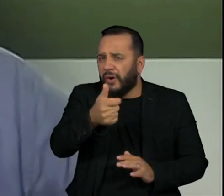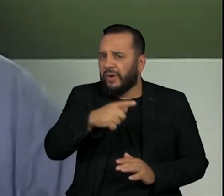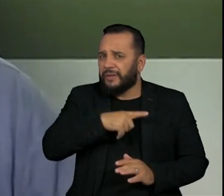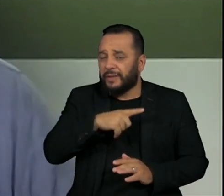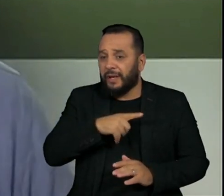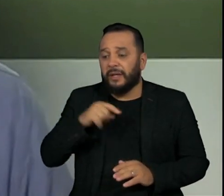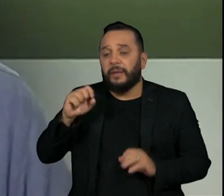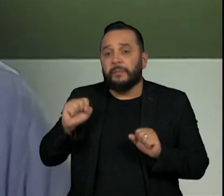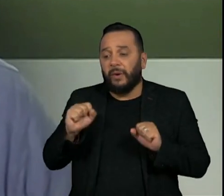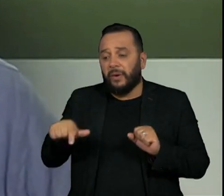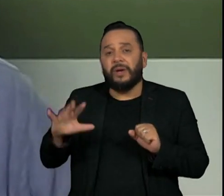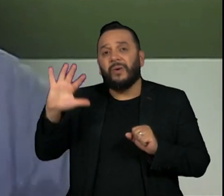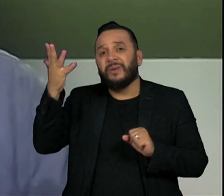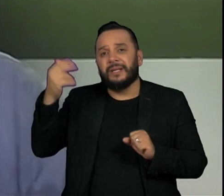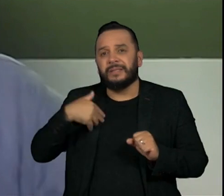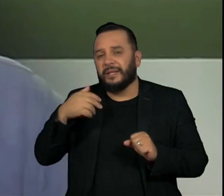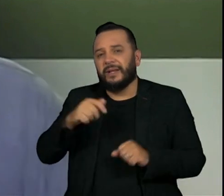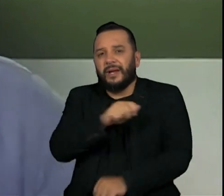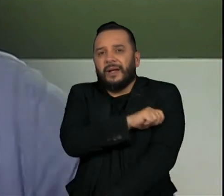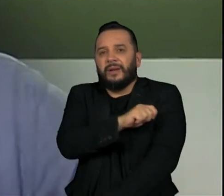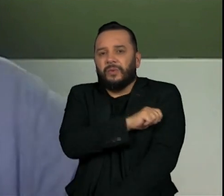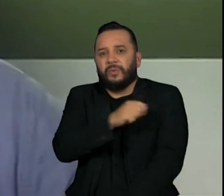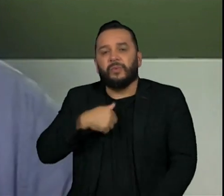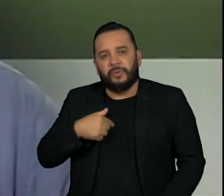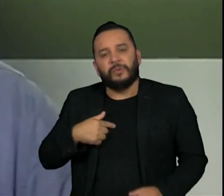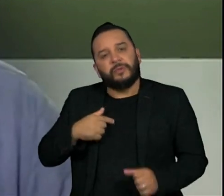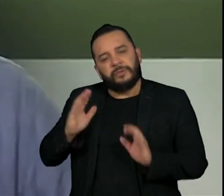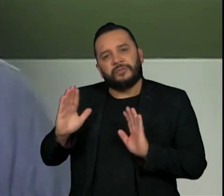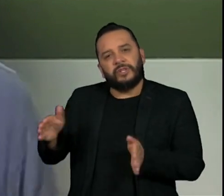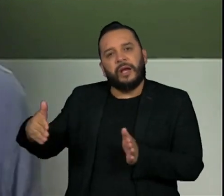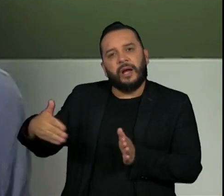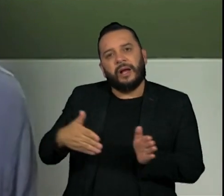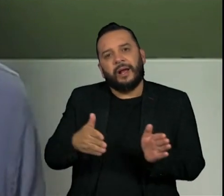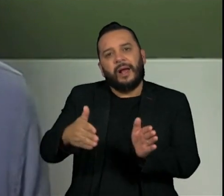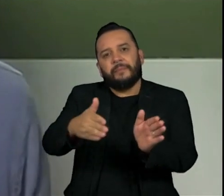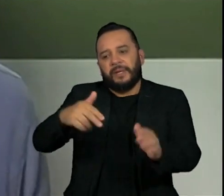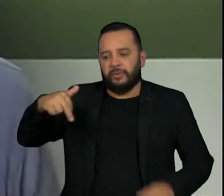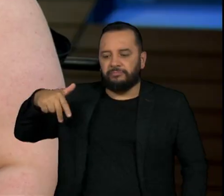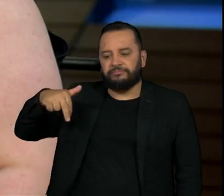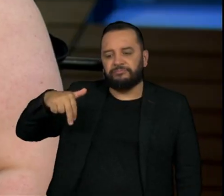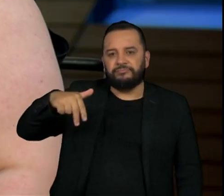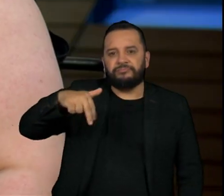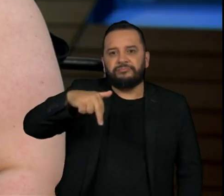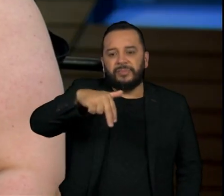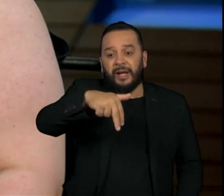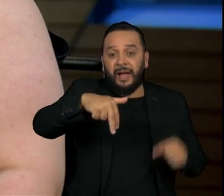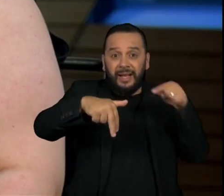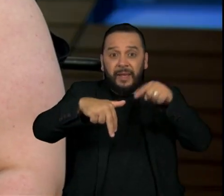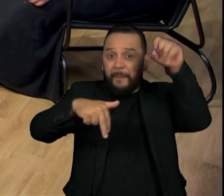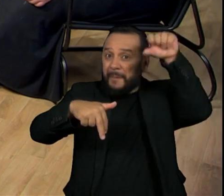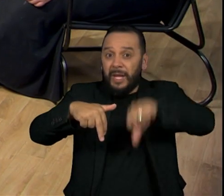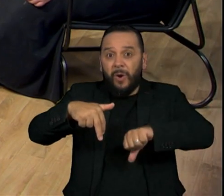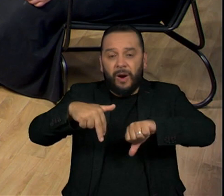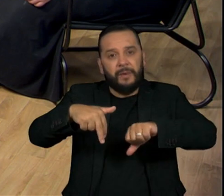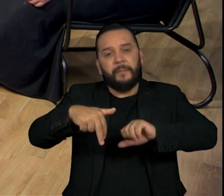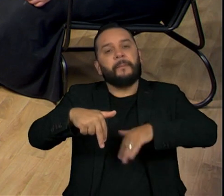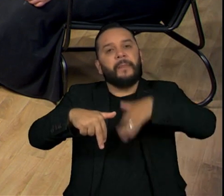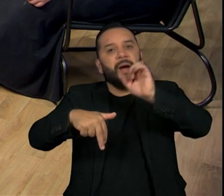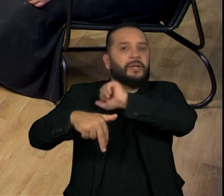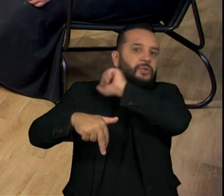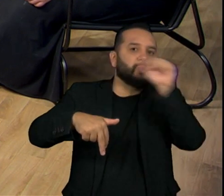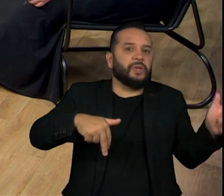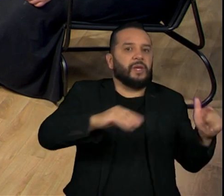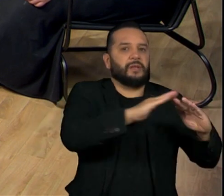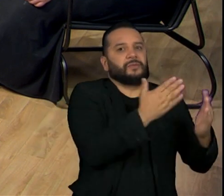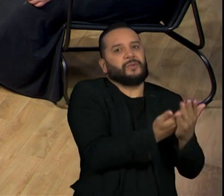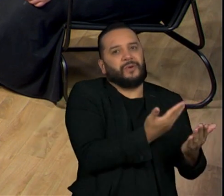aluno sofre algum tipo de problema no caminho para a escola do que dentro da escola. Mas o assusto é compreensível por todas